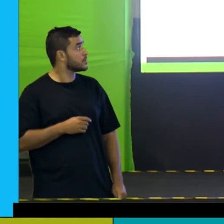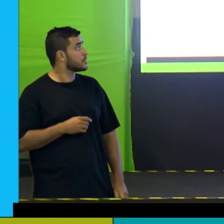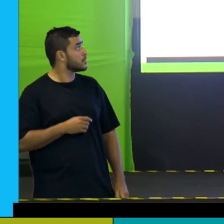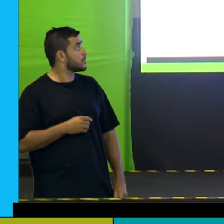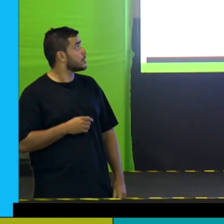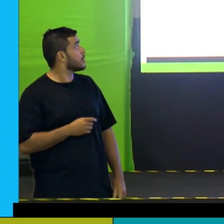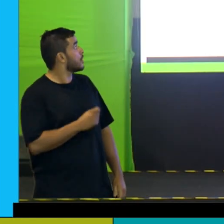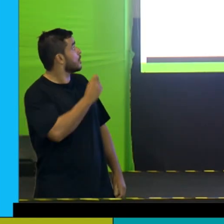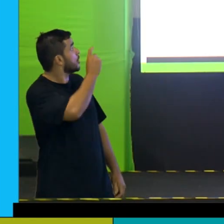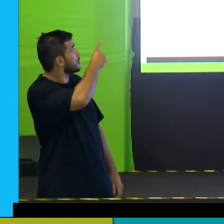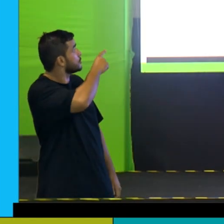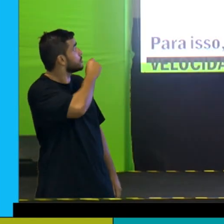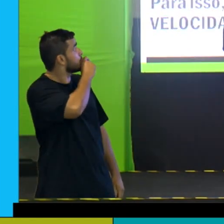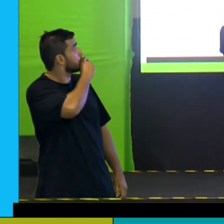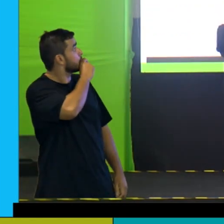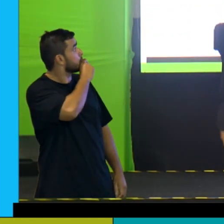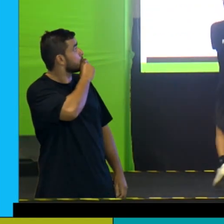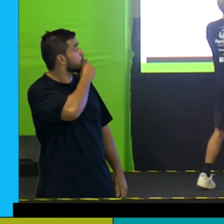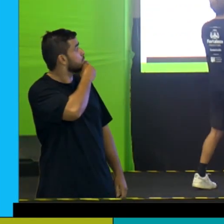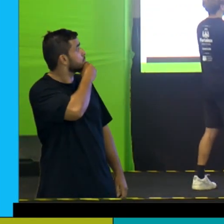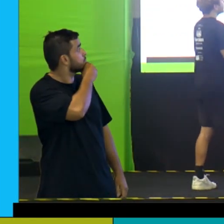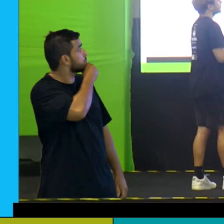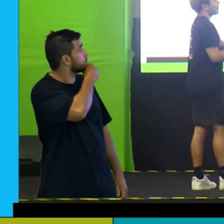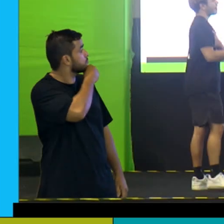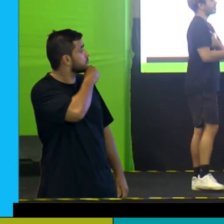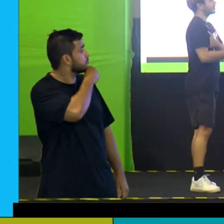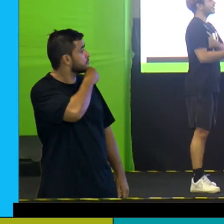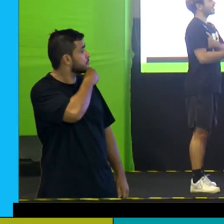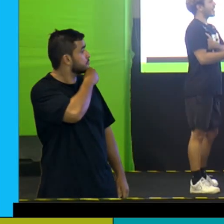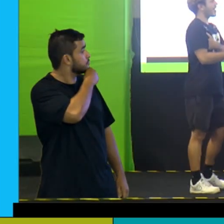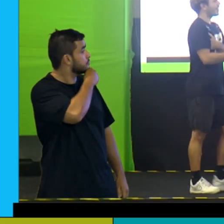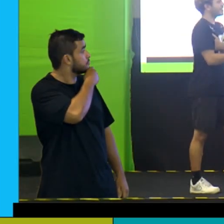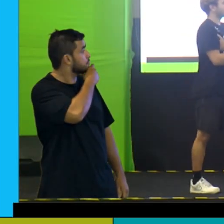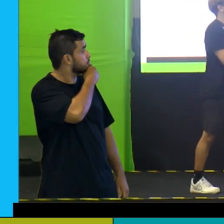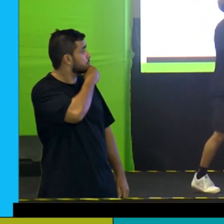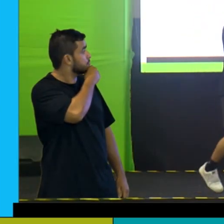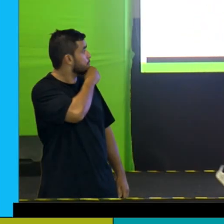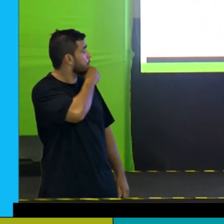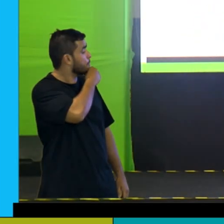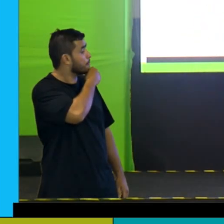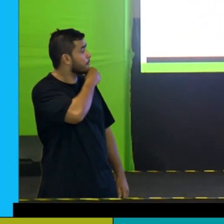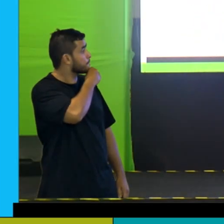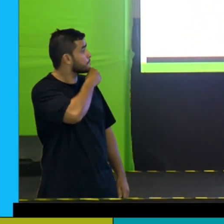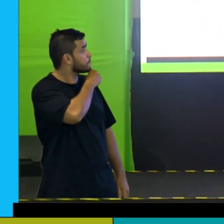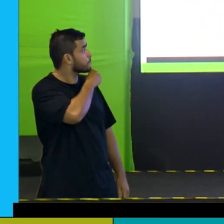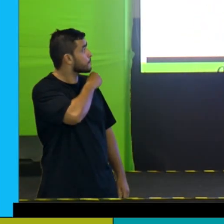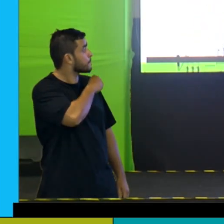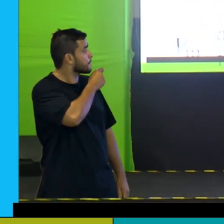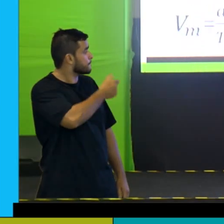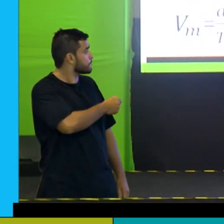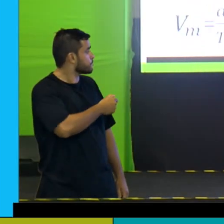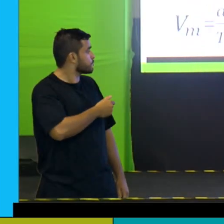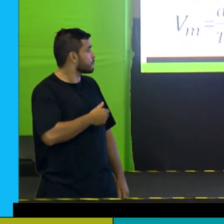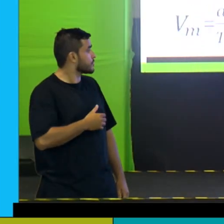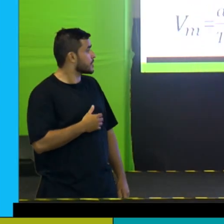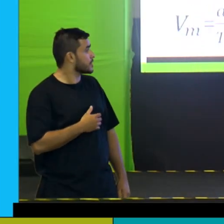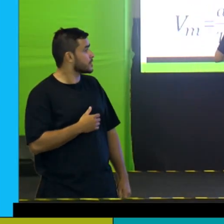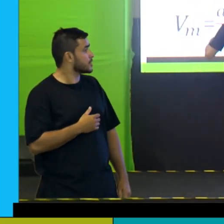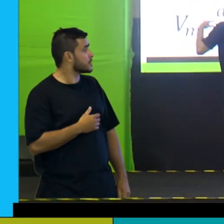Ou seja, na segunda-feira, vai colocar na parte que tem os cálculos para começar? Pronto.